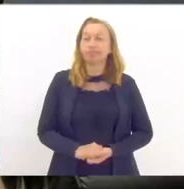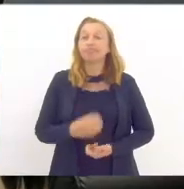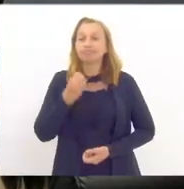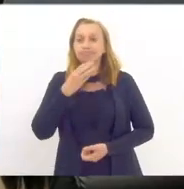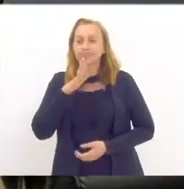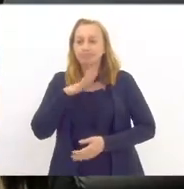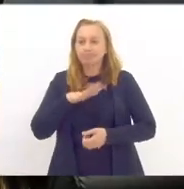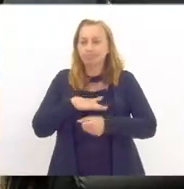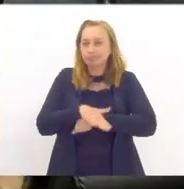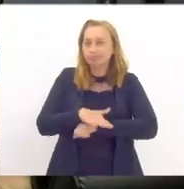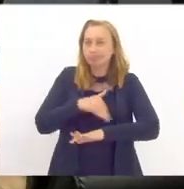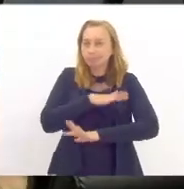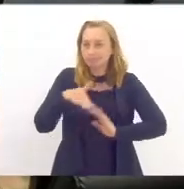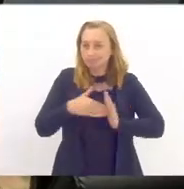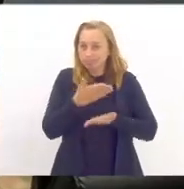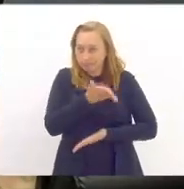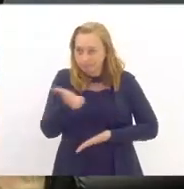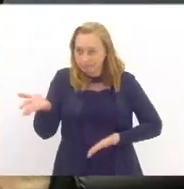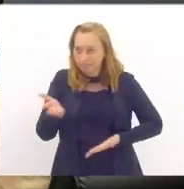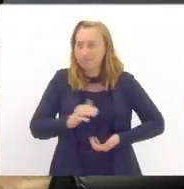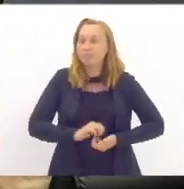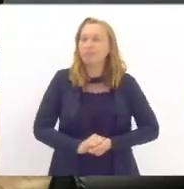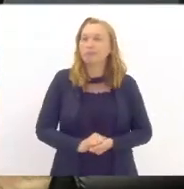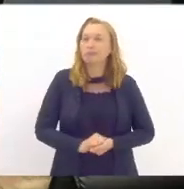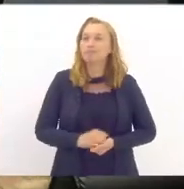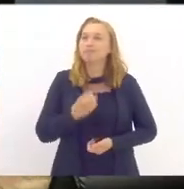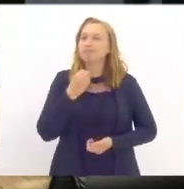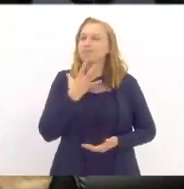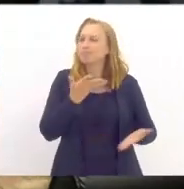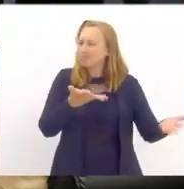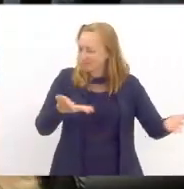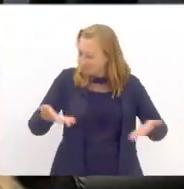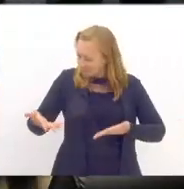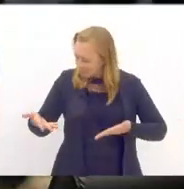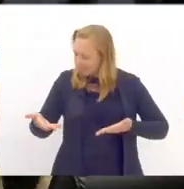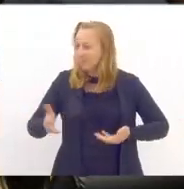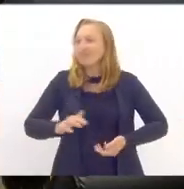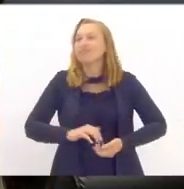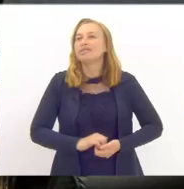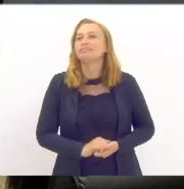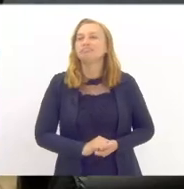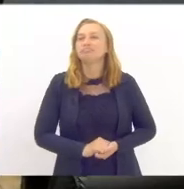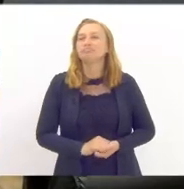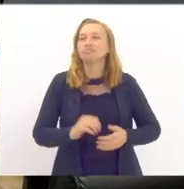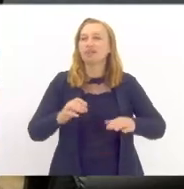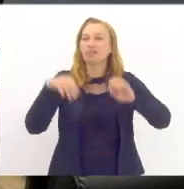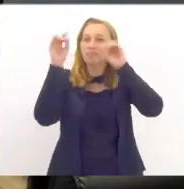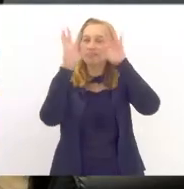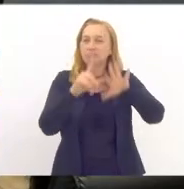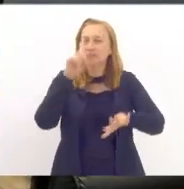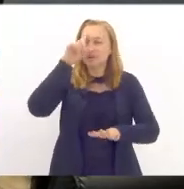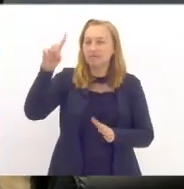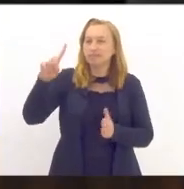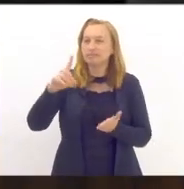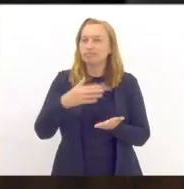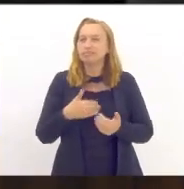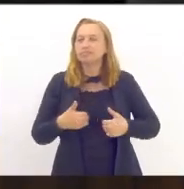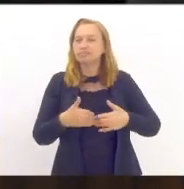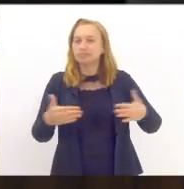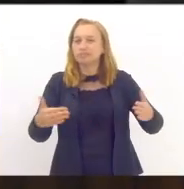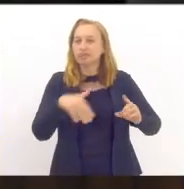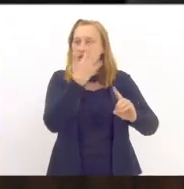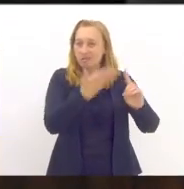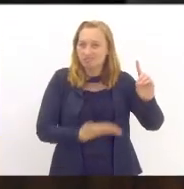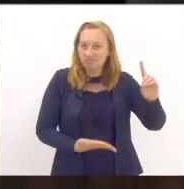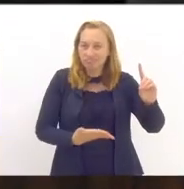Boa noite a todas e todos. Sejam todos bem-vindos. Sob a proteção de Deus, declaro aberta